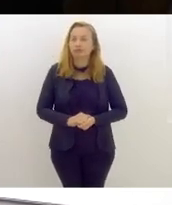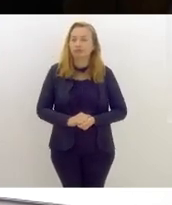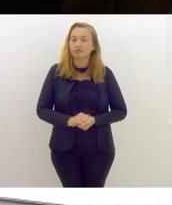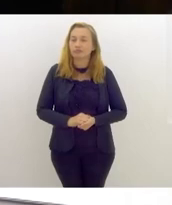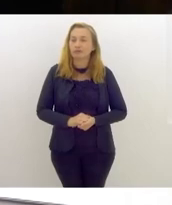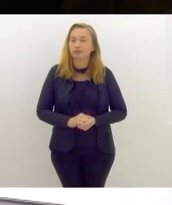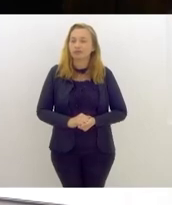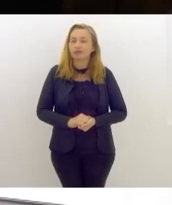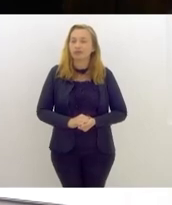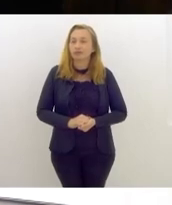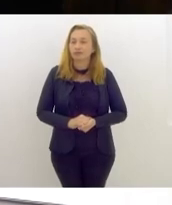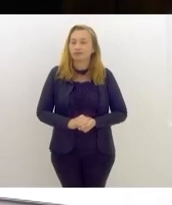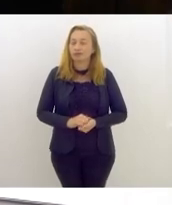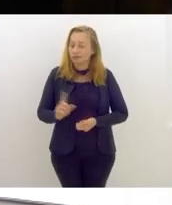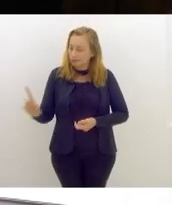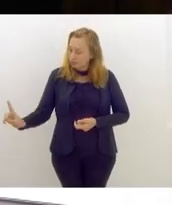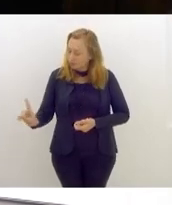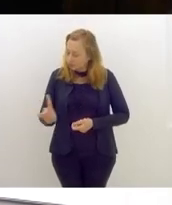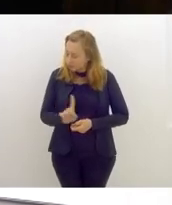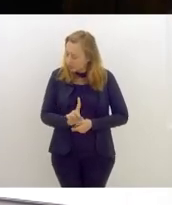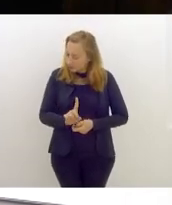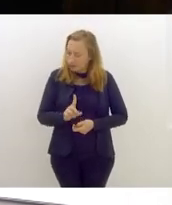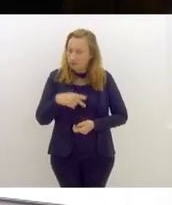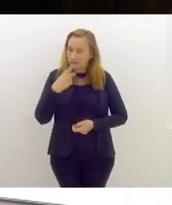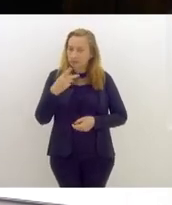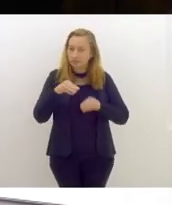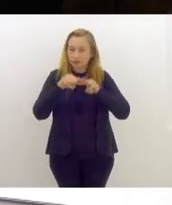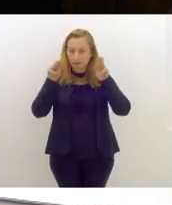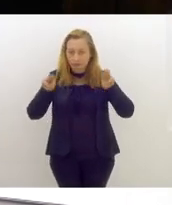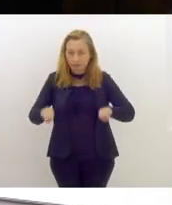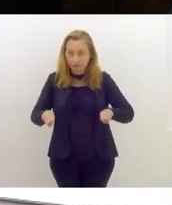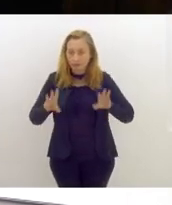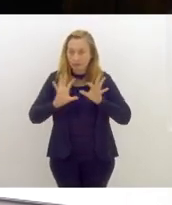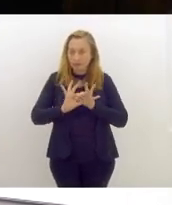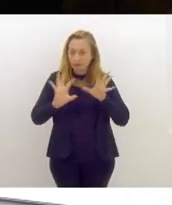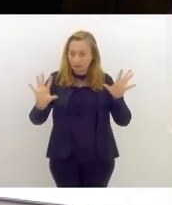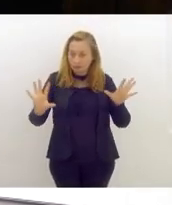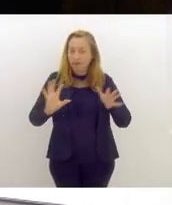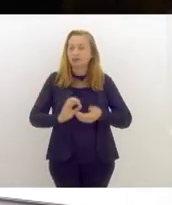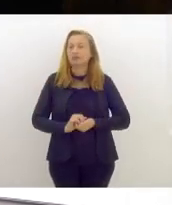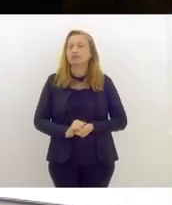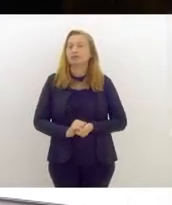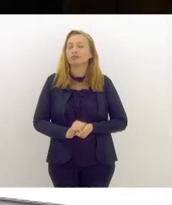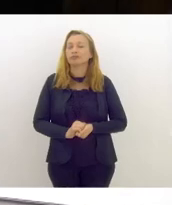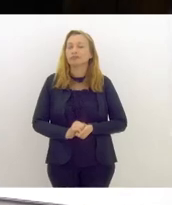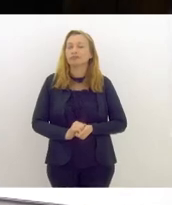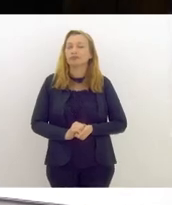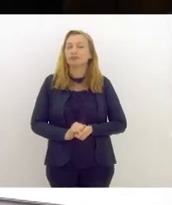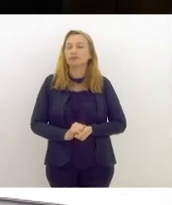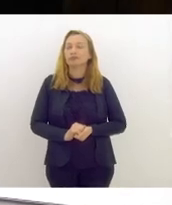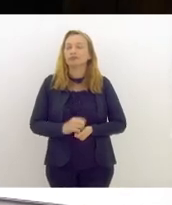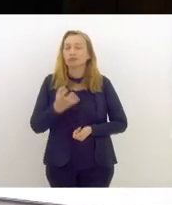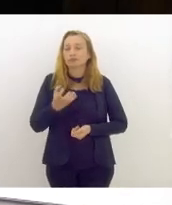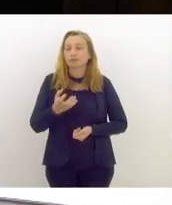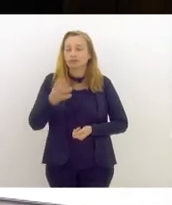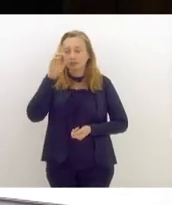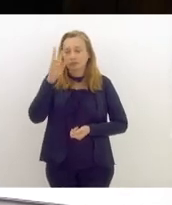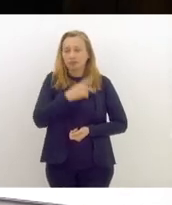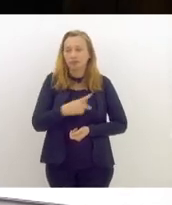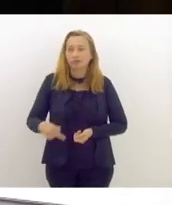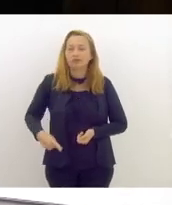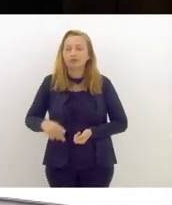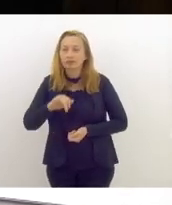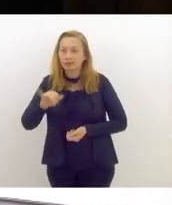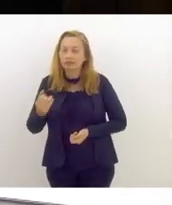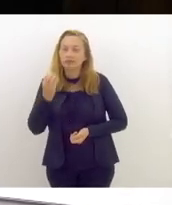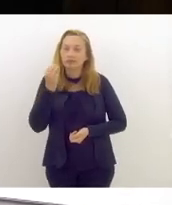eu vi aqui falar do Museu da Democracia mas eu quero Presidente aproveitar essa oportunidade